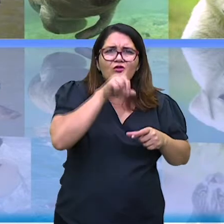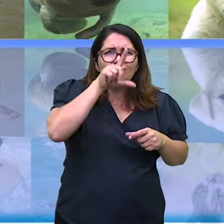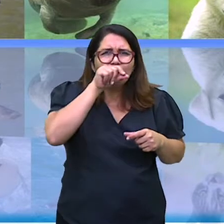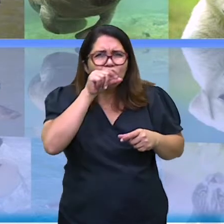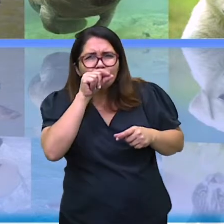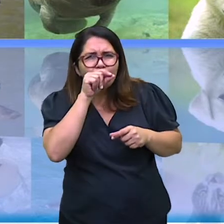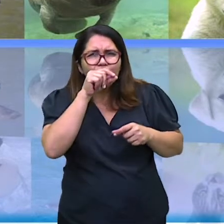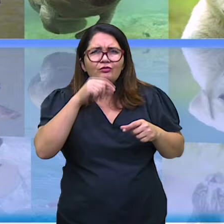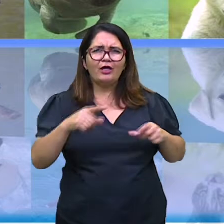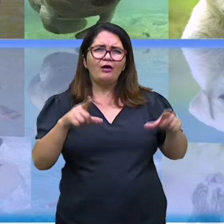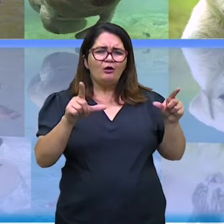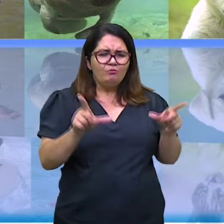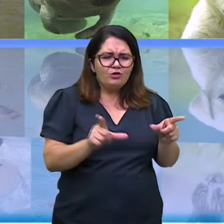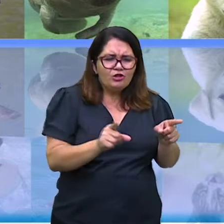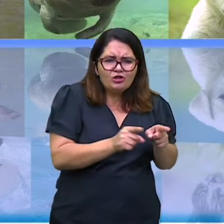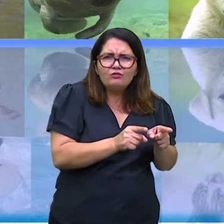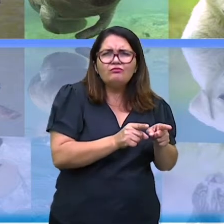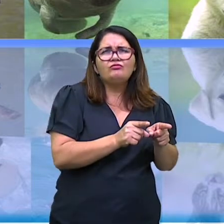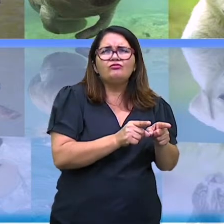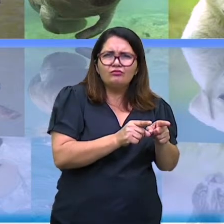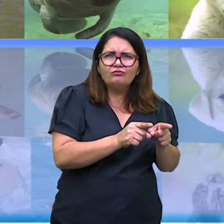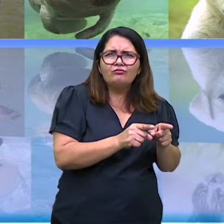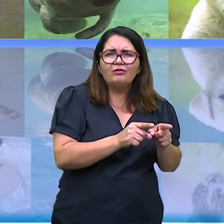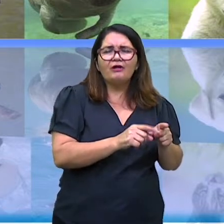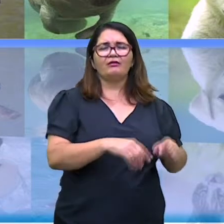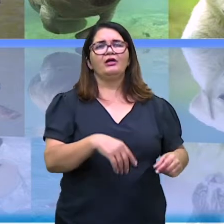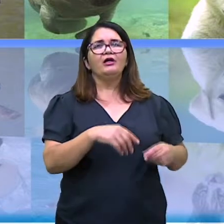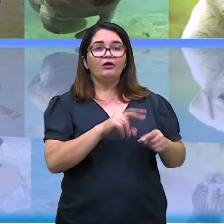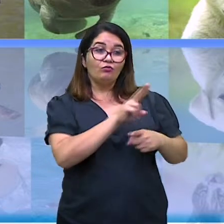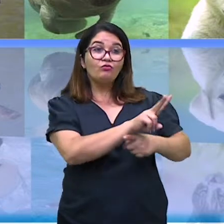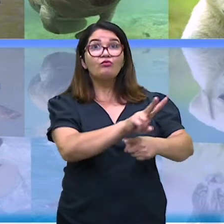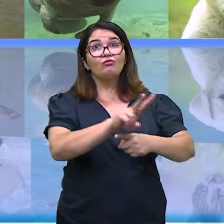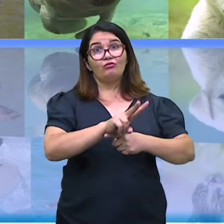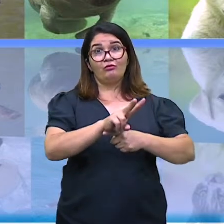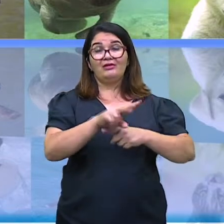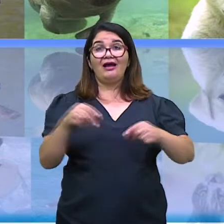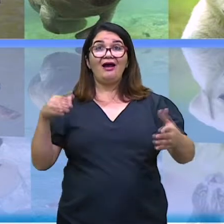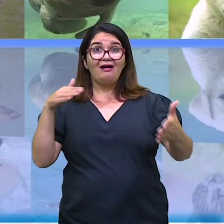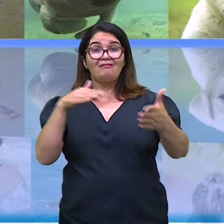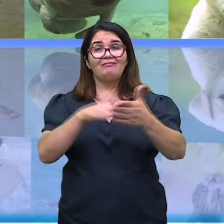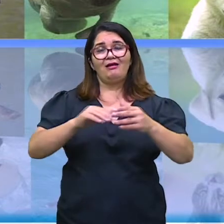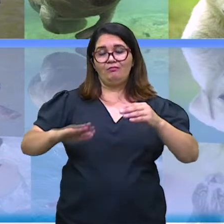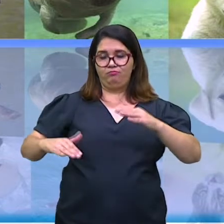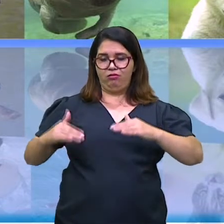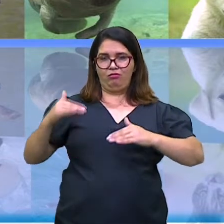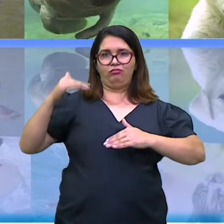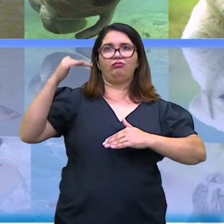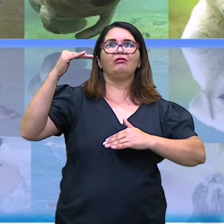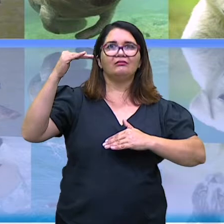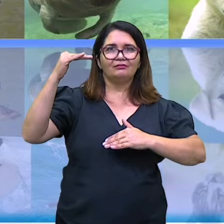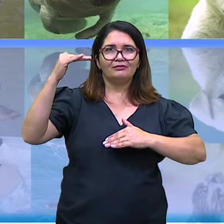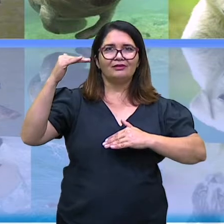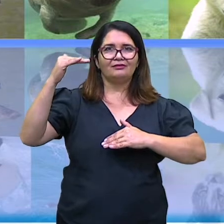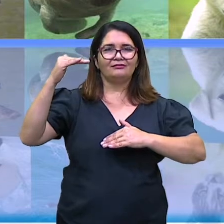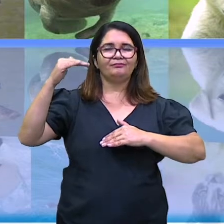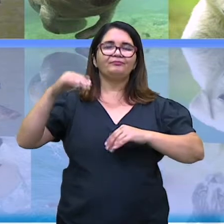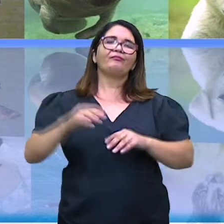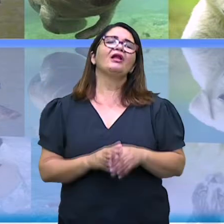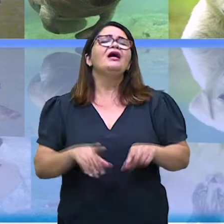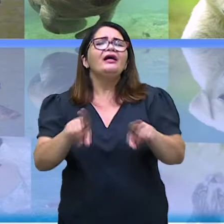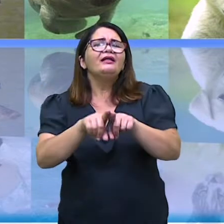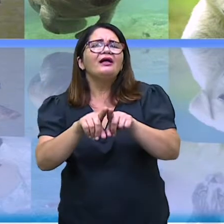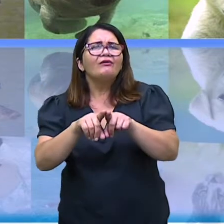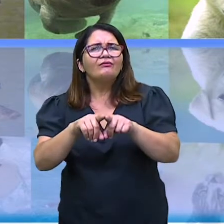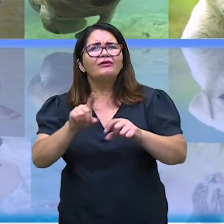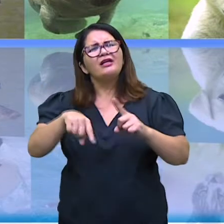mesmo? Tudo isso nós vimos nesse processo dos invertebrados. O que mais a gente viu?